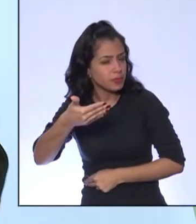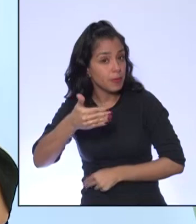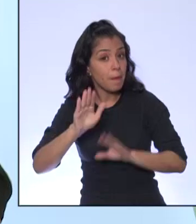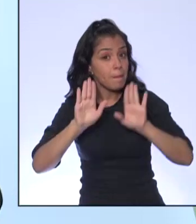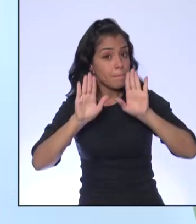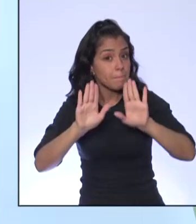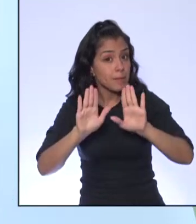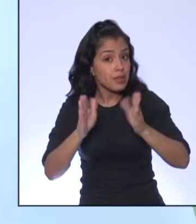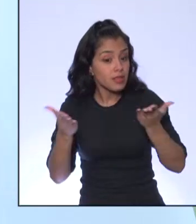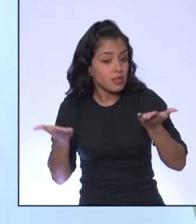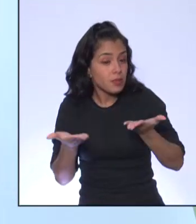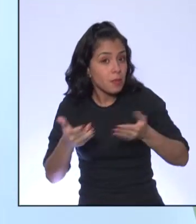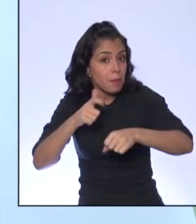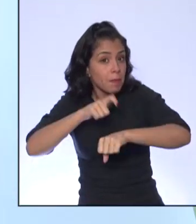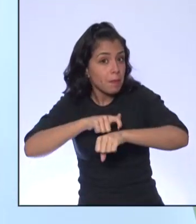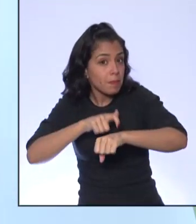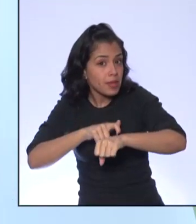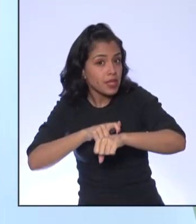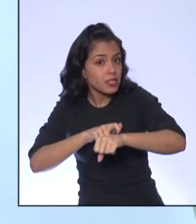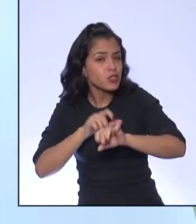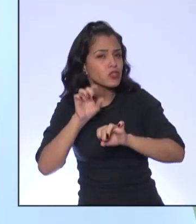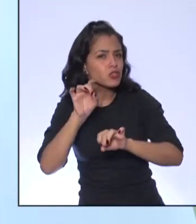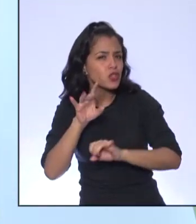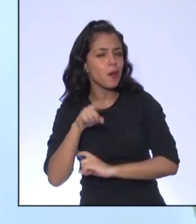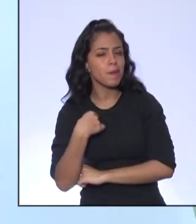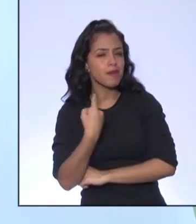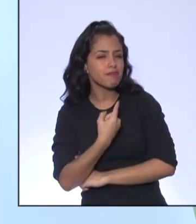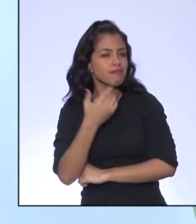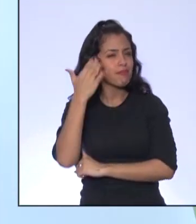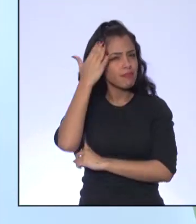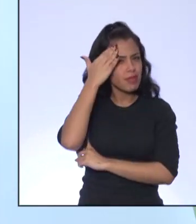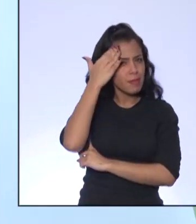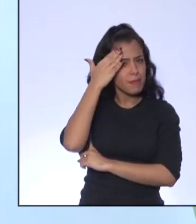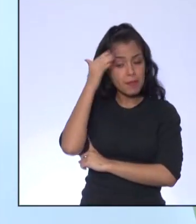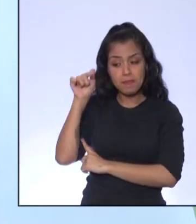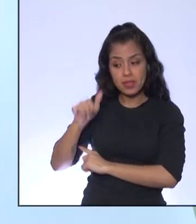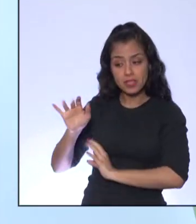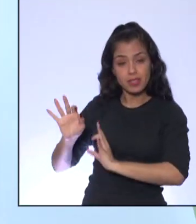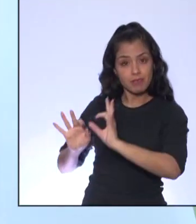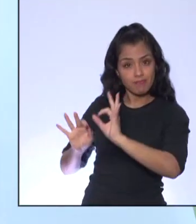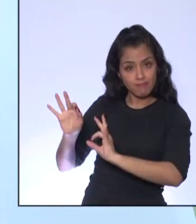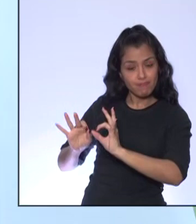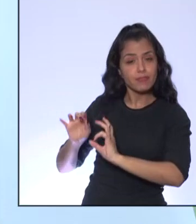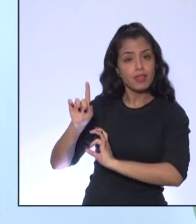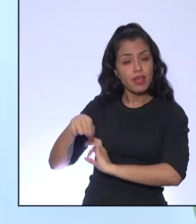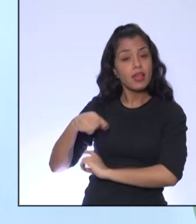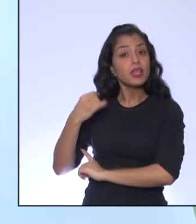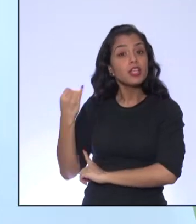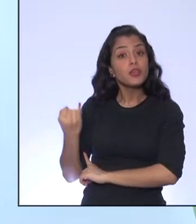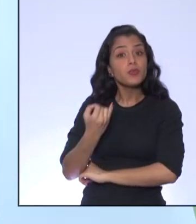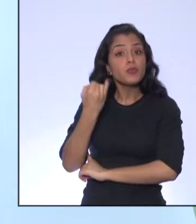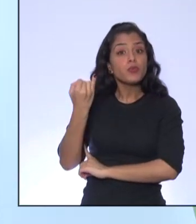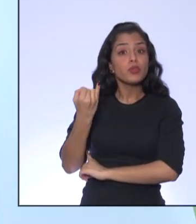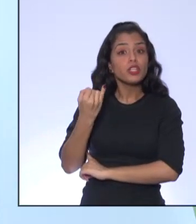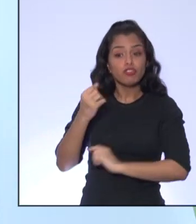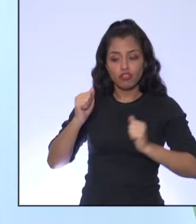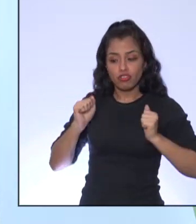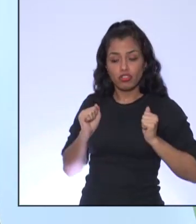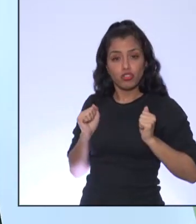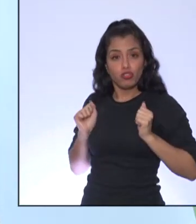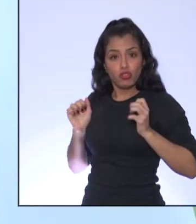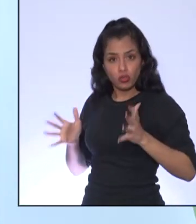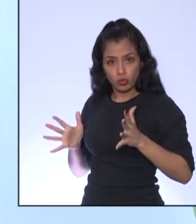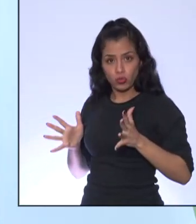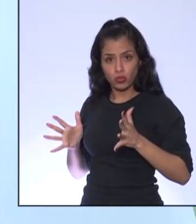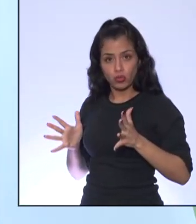nesse primeiro momento, só para a gente saber que é um componente que vai pensar um pouquinho em atitudes,